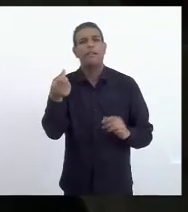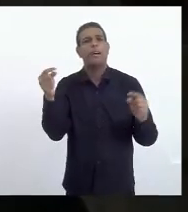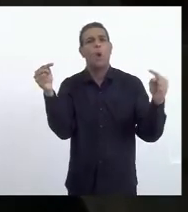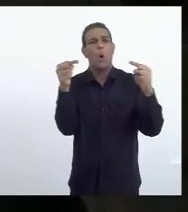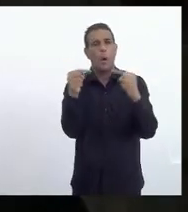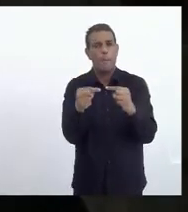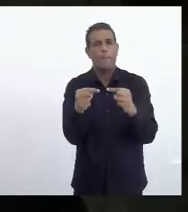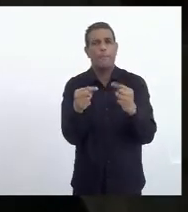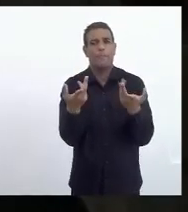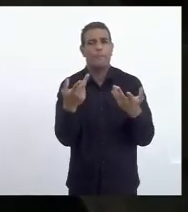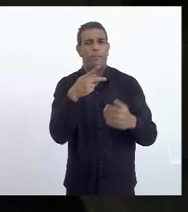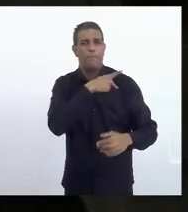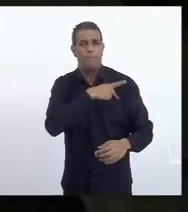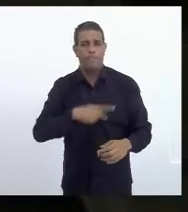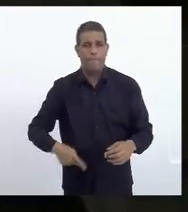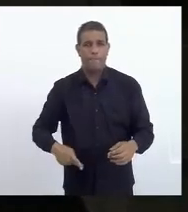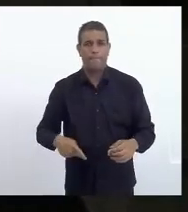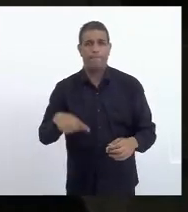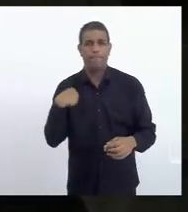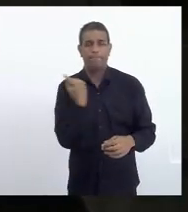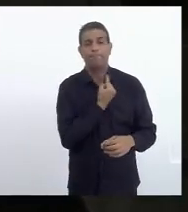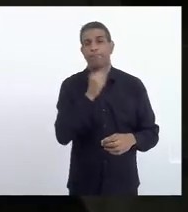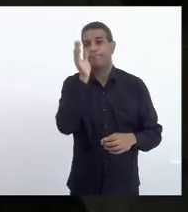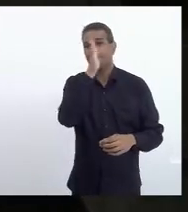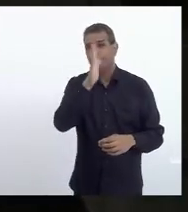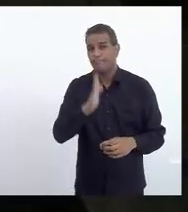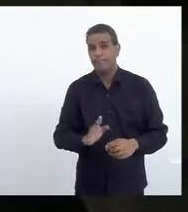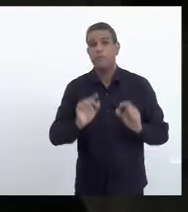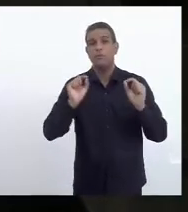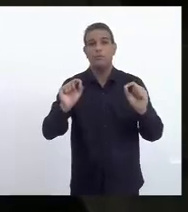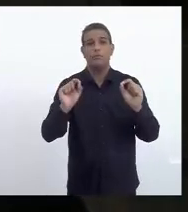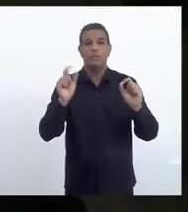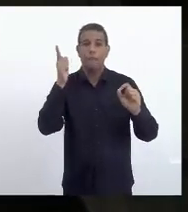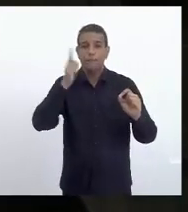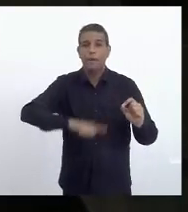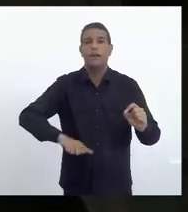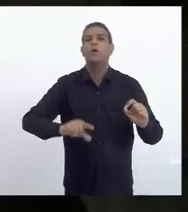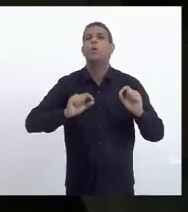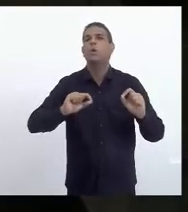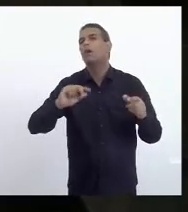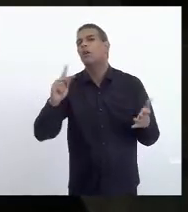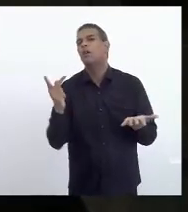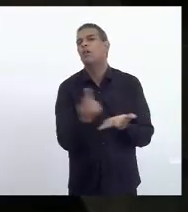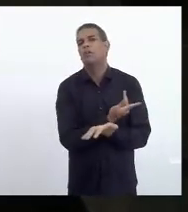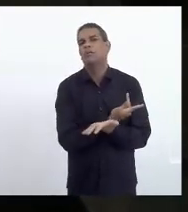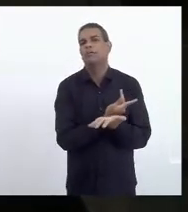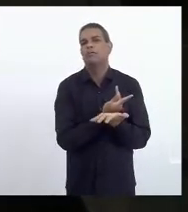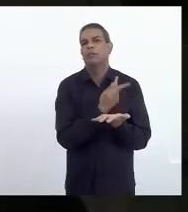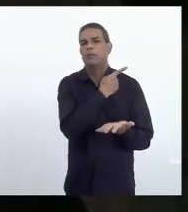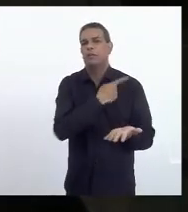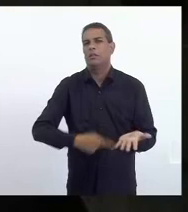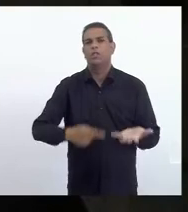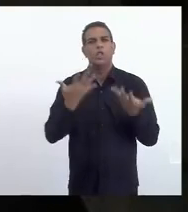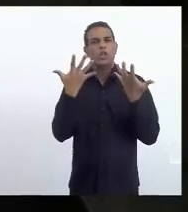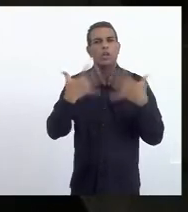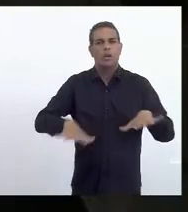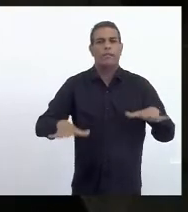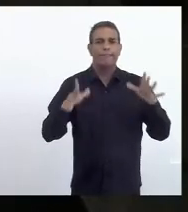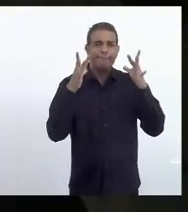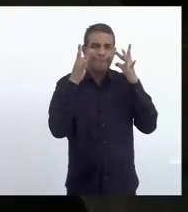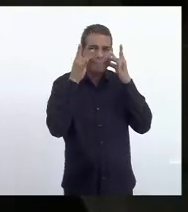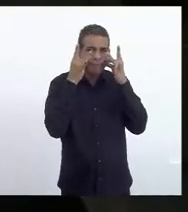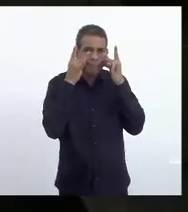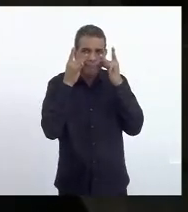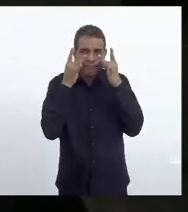tem esse tipo o o povo Brasil não quer saber que a empresa precisa repercutir por quê que o Presidente da República se recusa a comparecer a